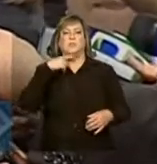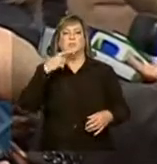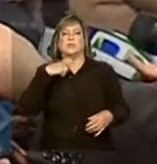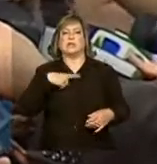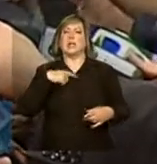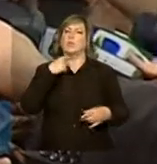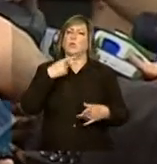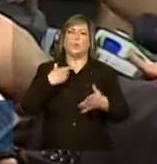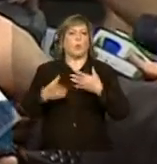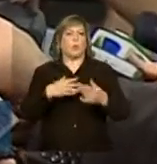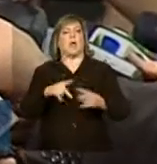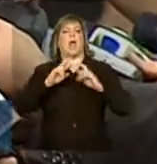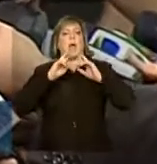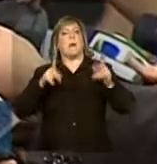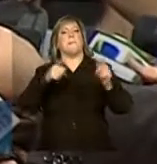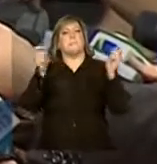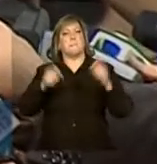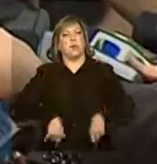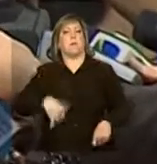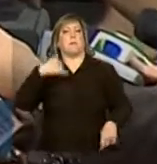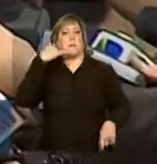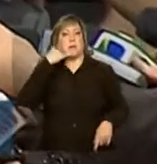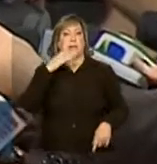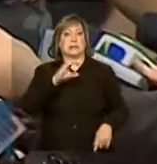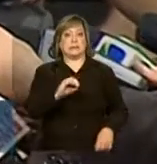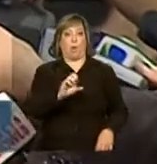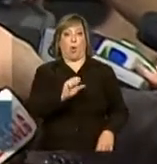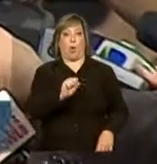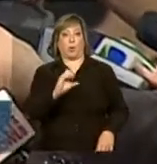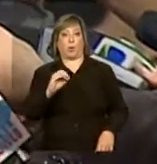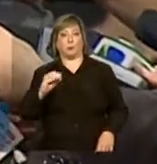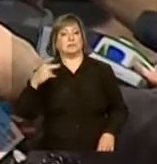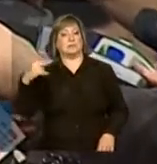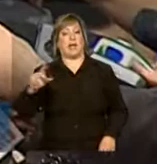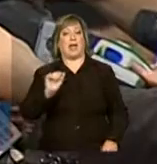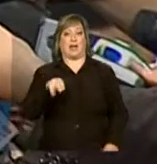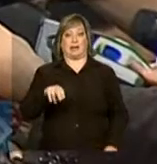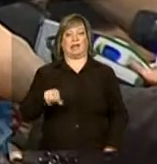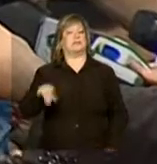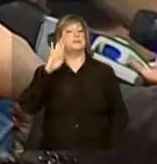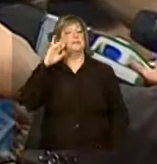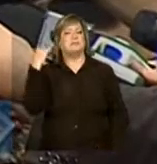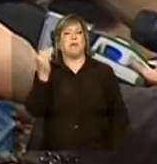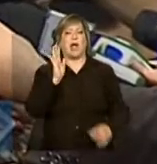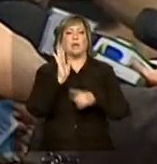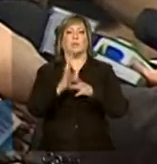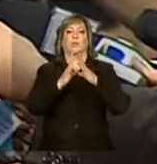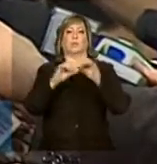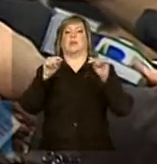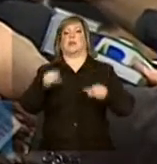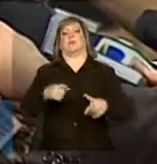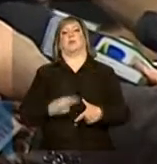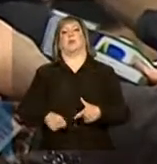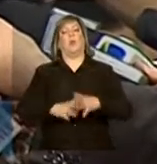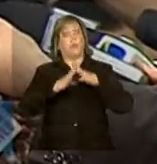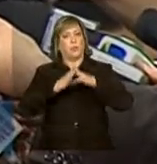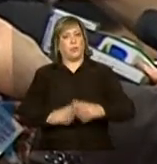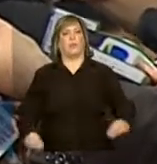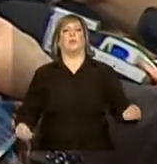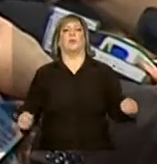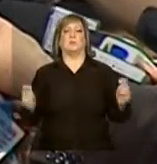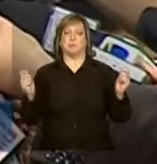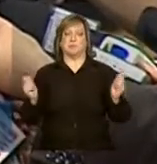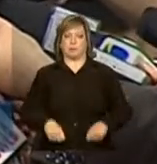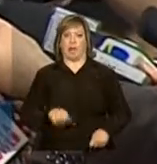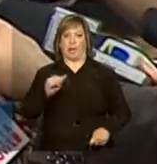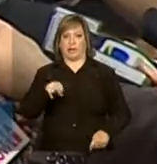com o 0800 da ANS. Esse contato será fundamental para resolver o seu problema antes mesmo, às vezes, de qualquer